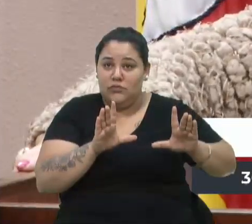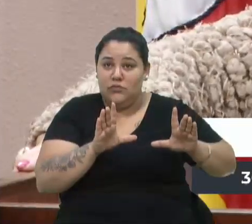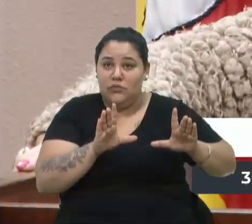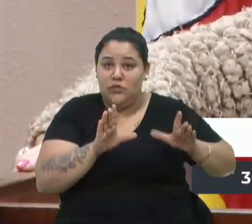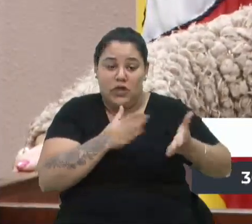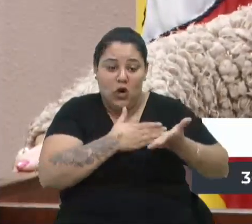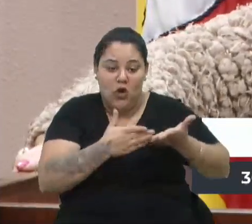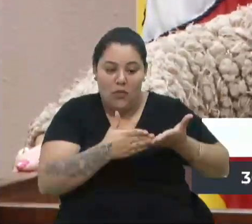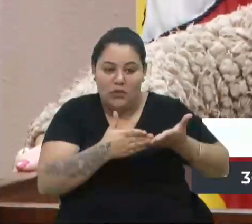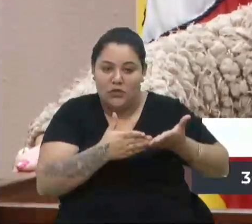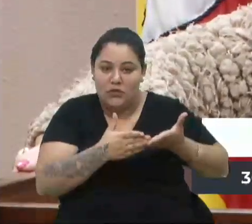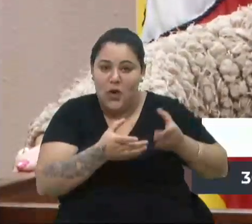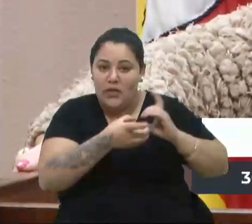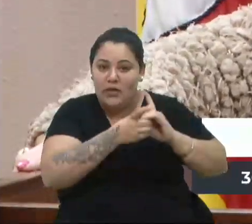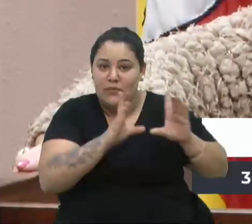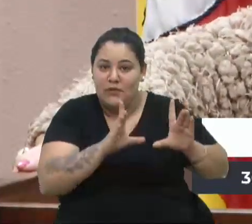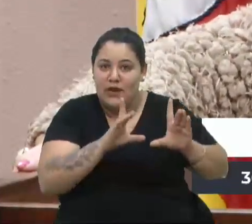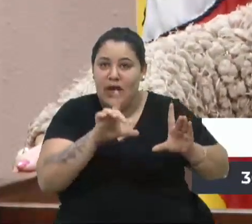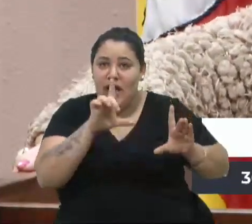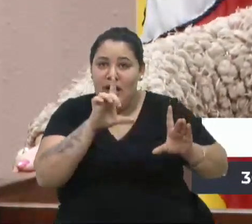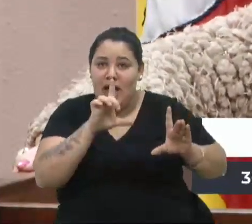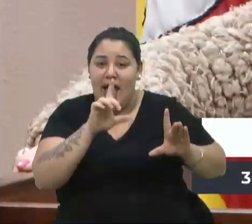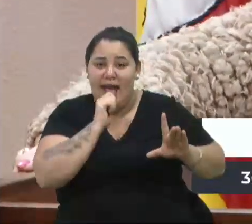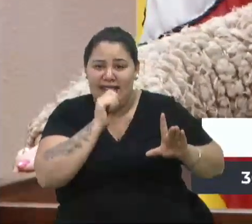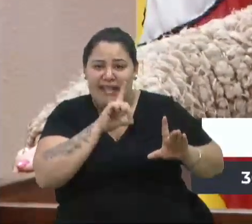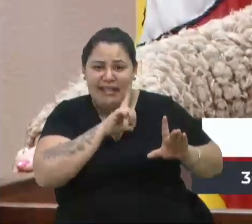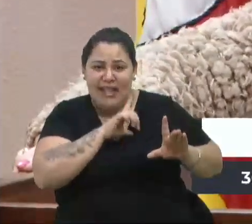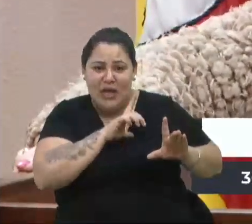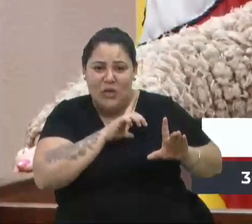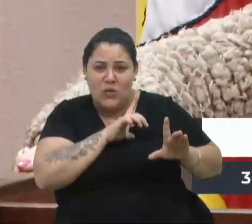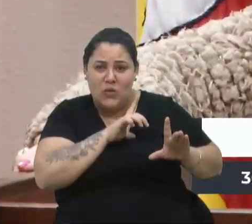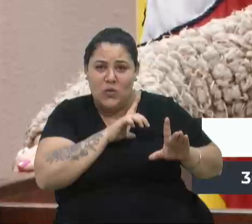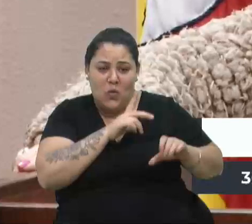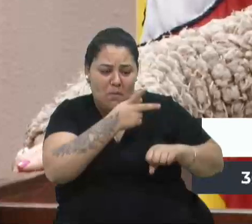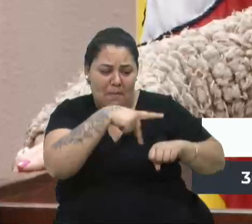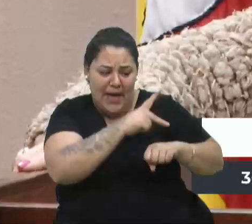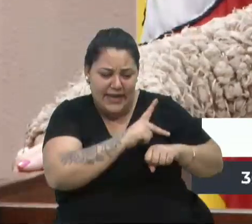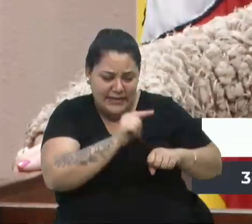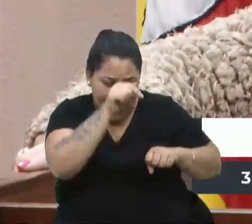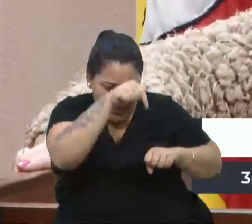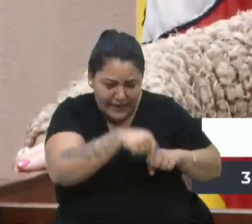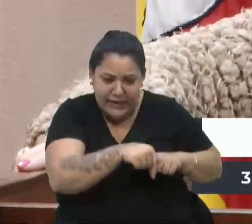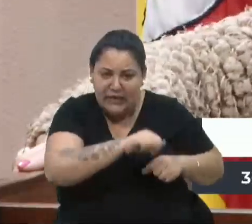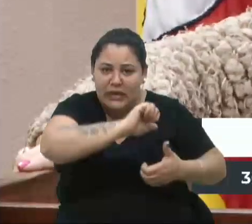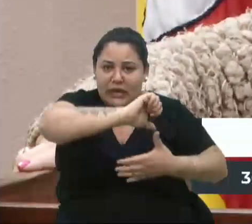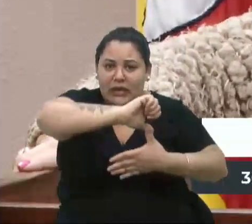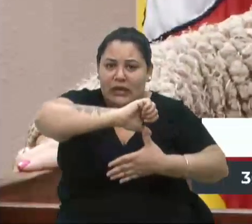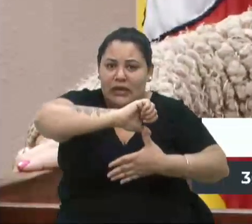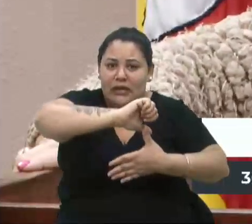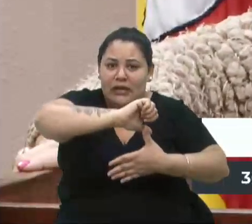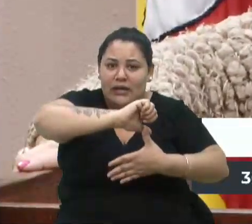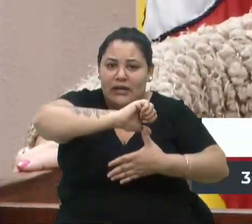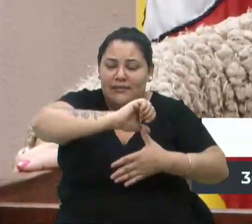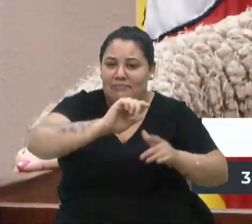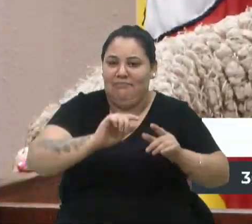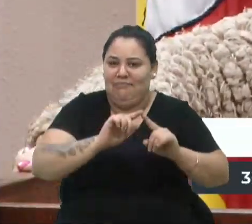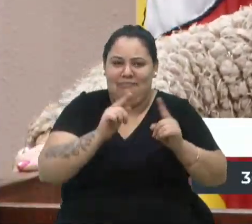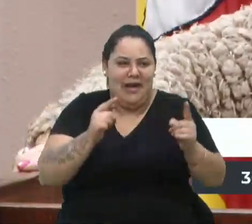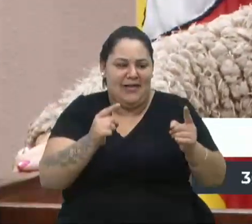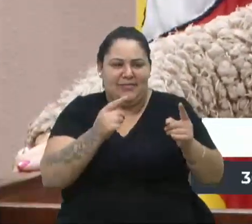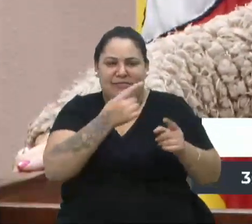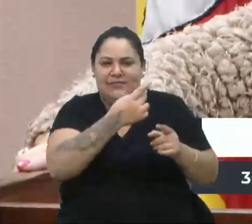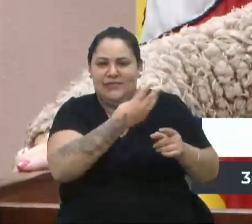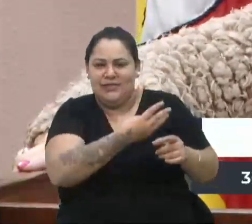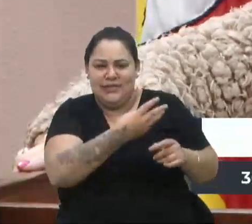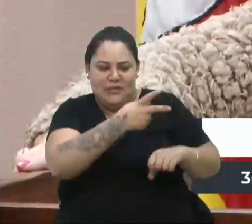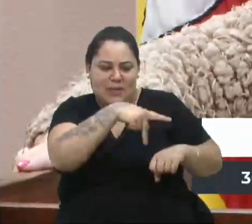Revolução Francesa, ainda tem uma possessão, tem um país aqui na América do Sul. Mas os 13 países